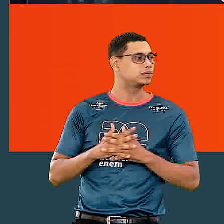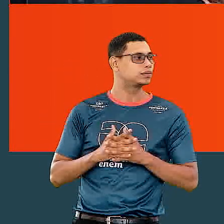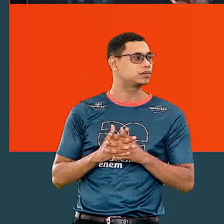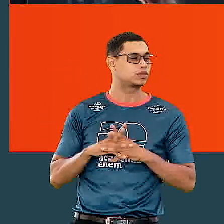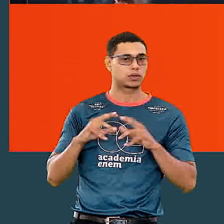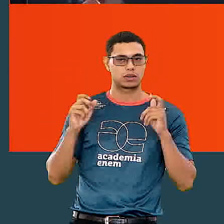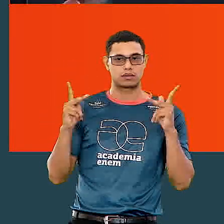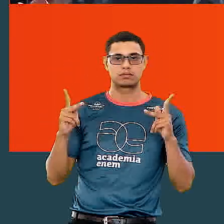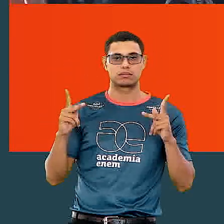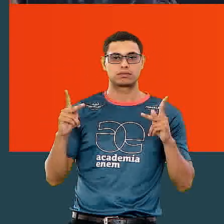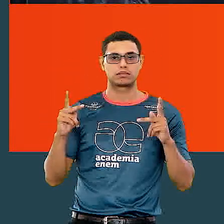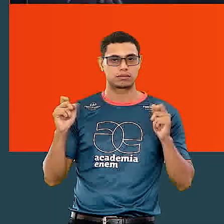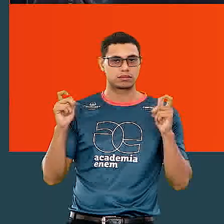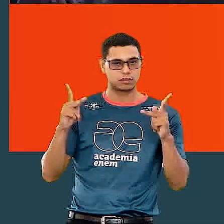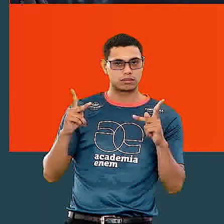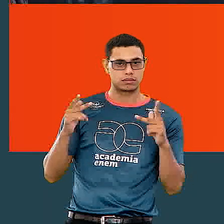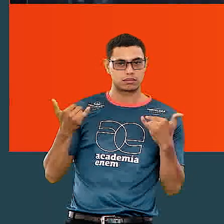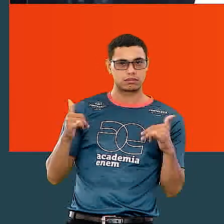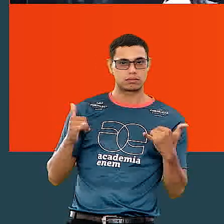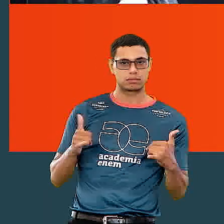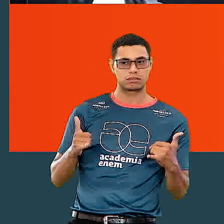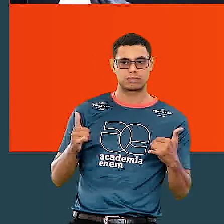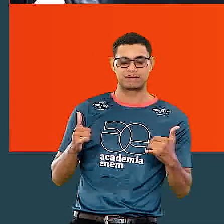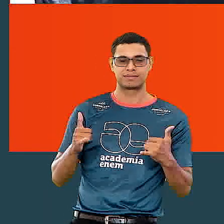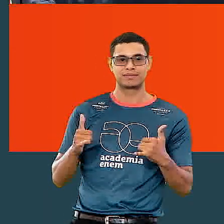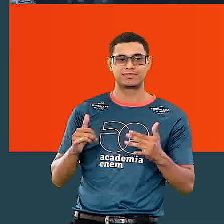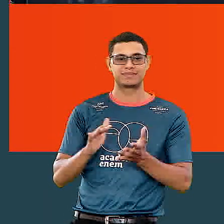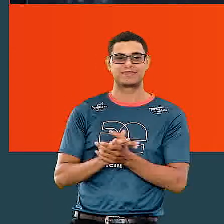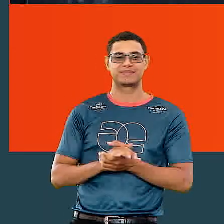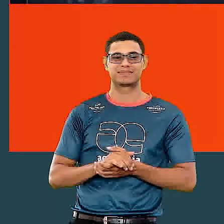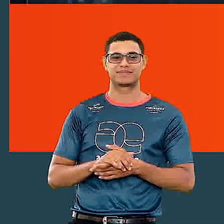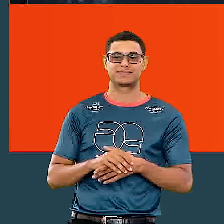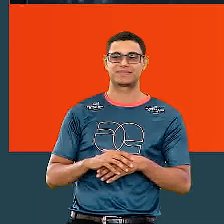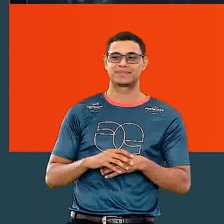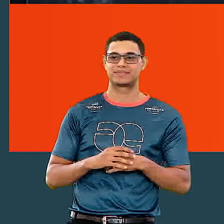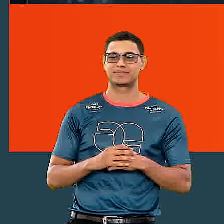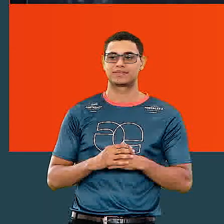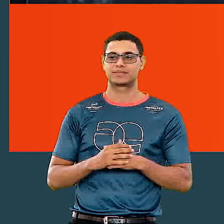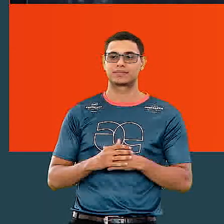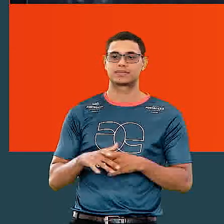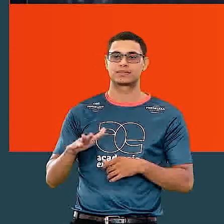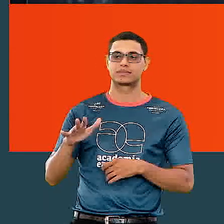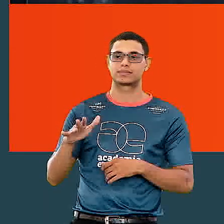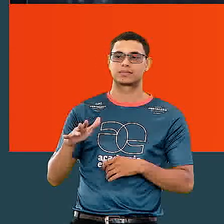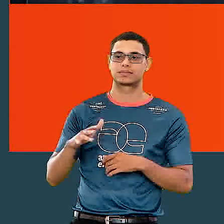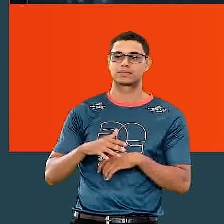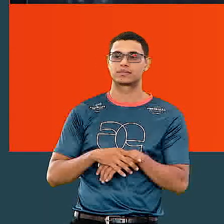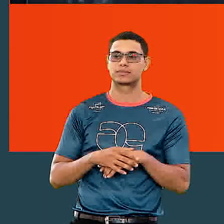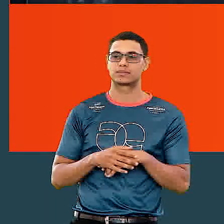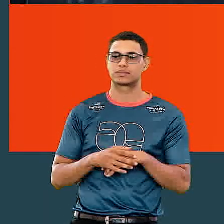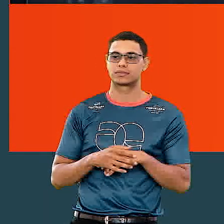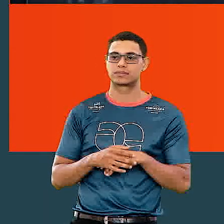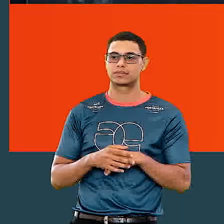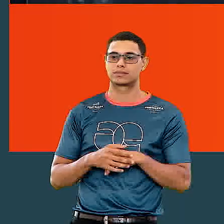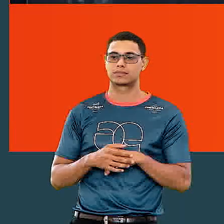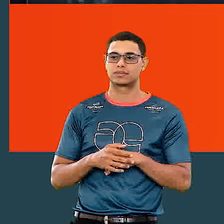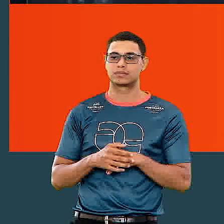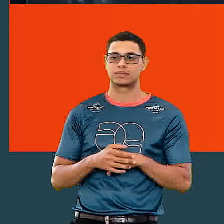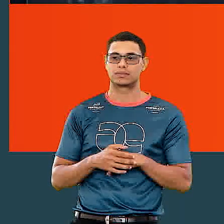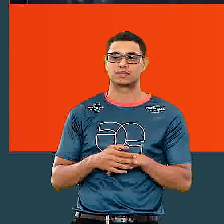Só o Filas, show de bosta, ou show de bola, foi. Marca aí, capital do Império Bizantino. Diga,